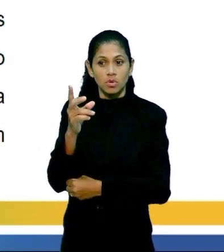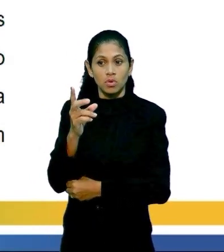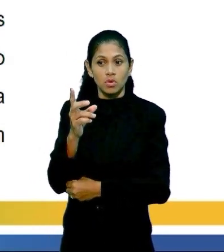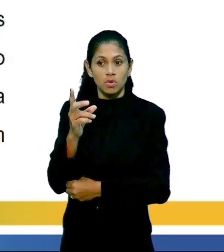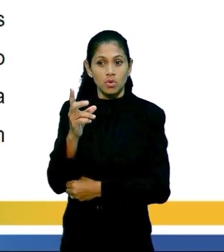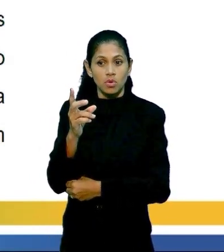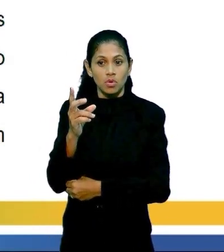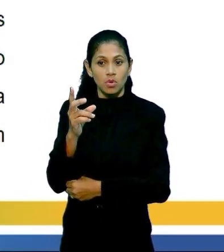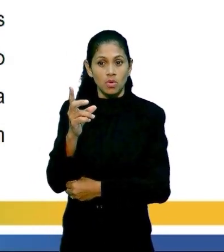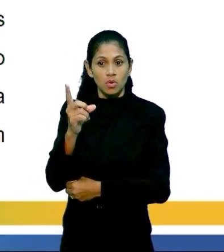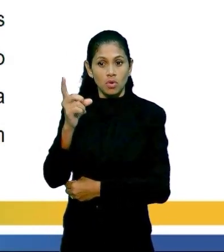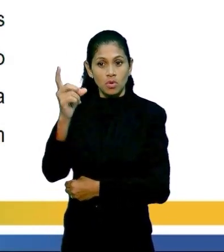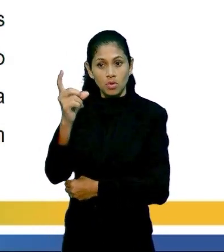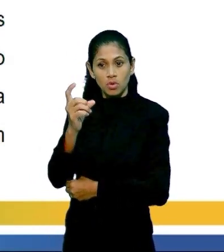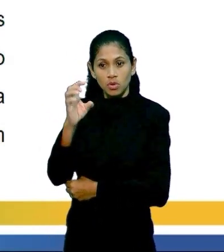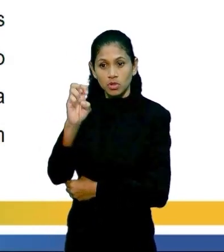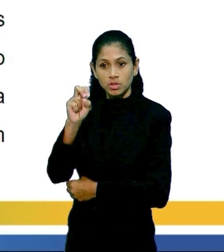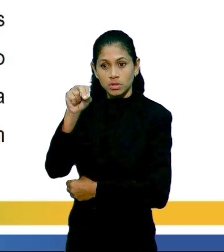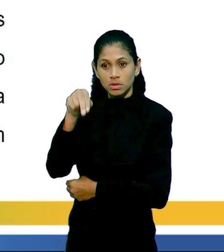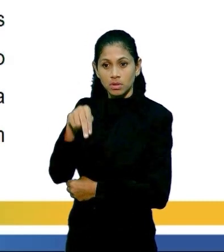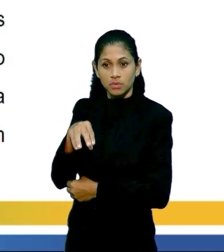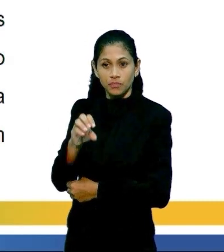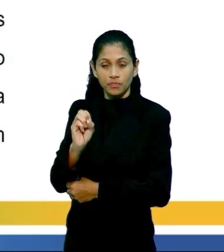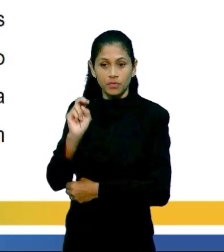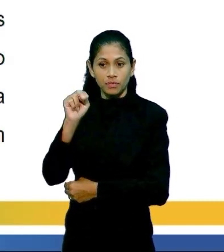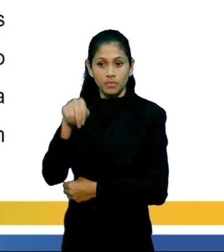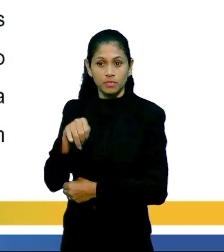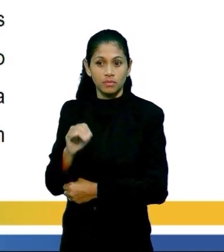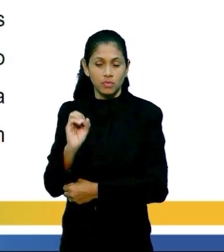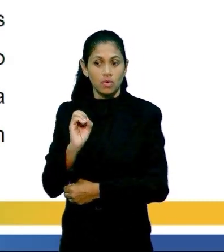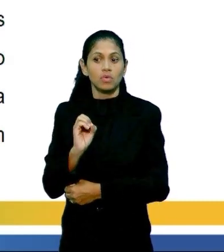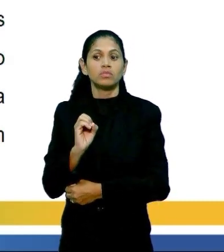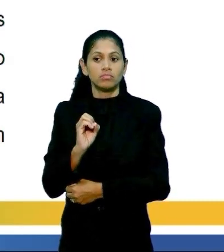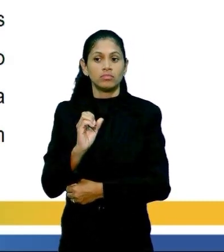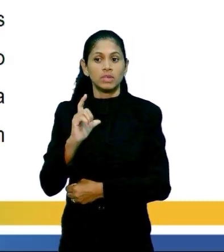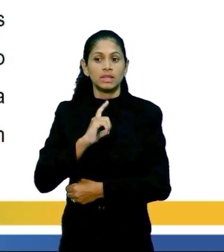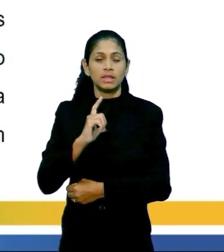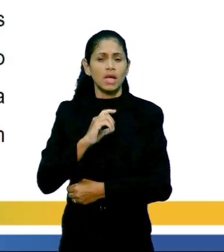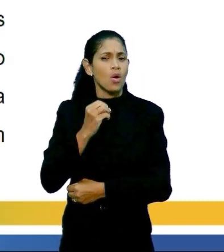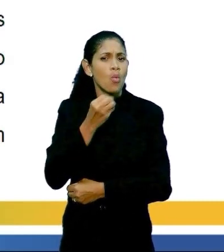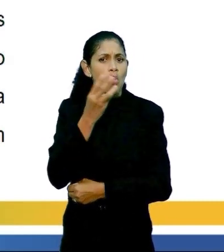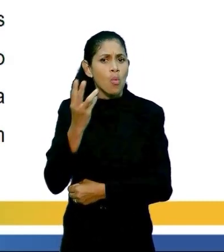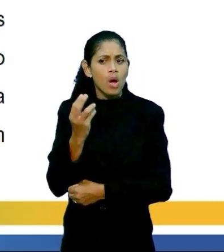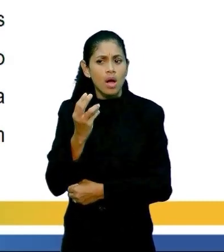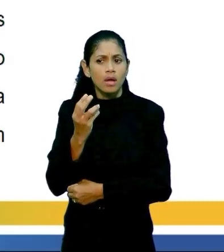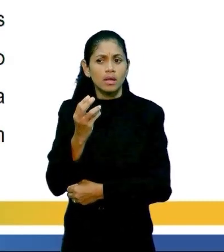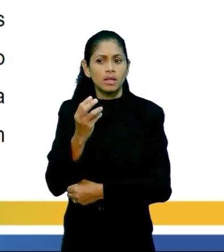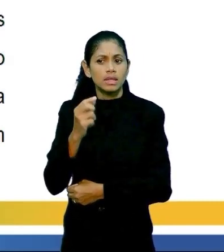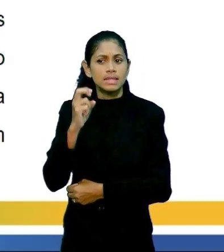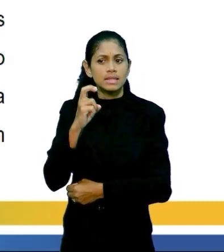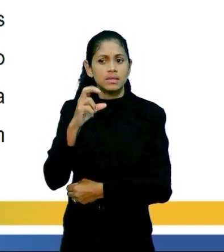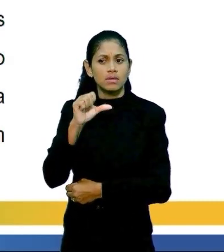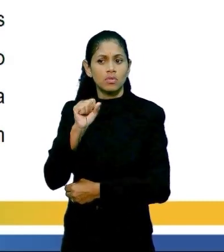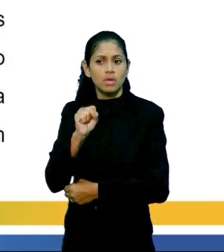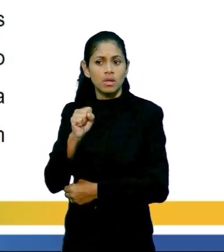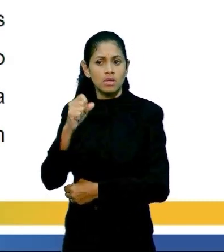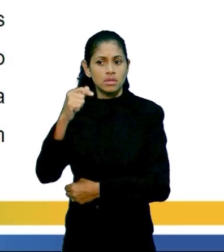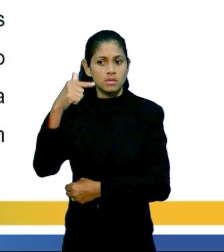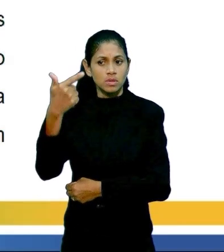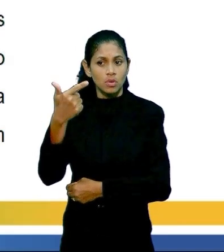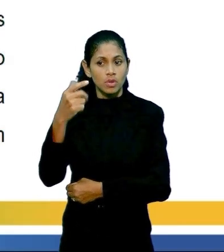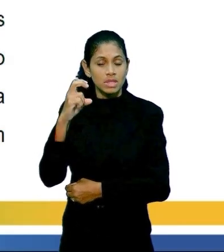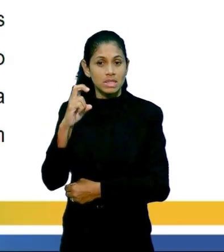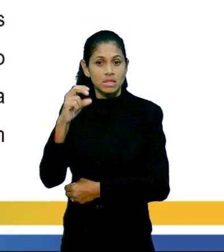Quantos elétrons tem? Tem um expoentezinho 2 e um 6. 6 mais 2, 8, ok? E